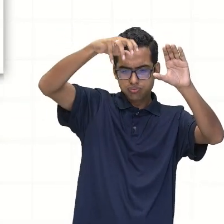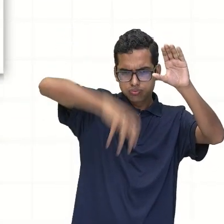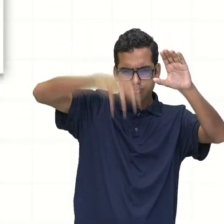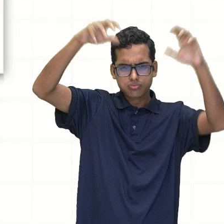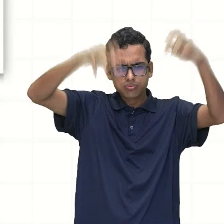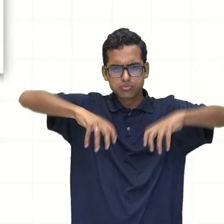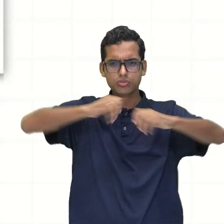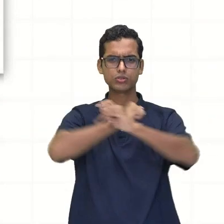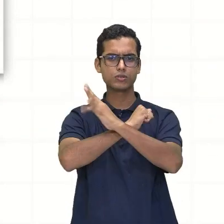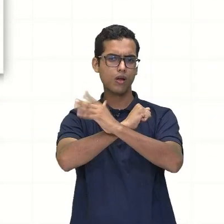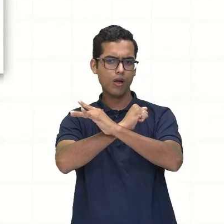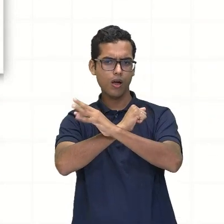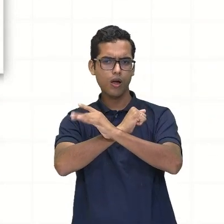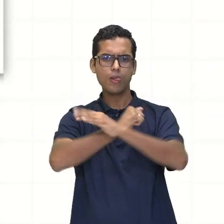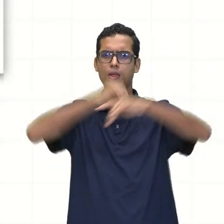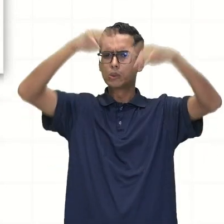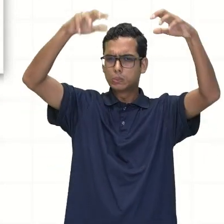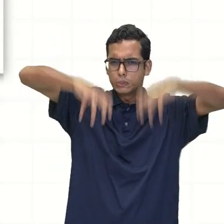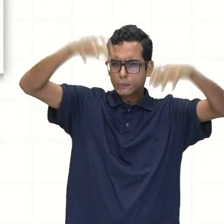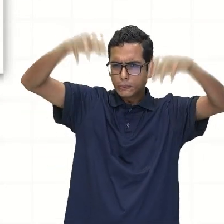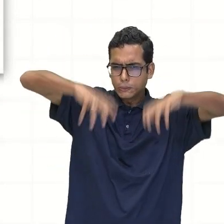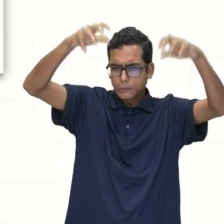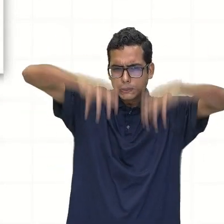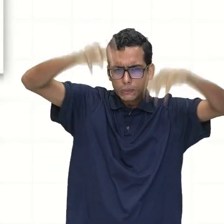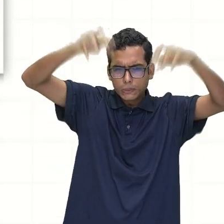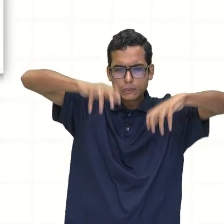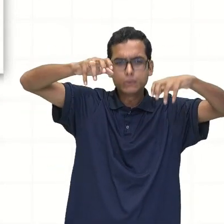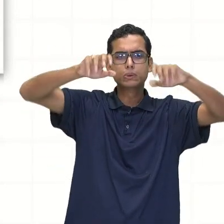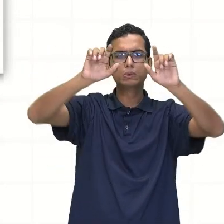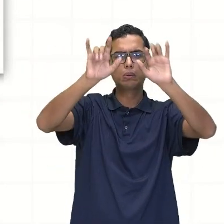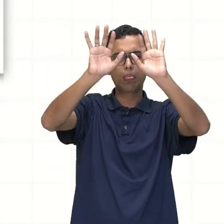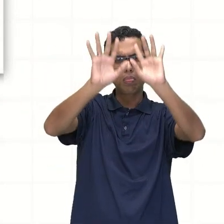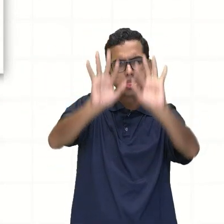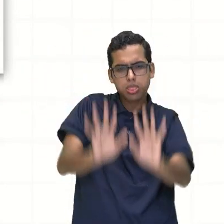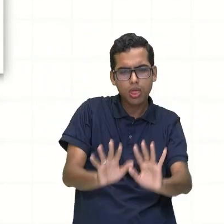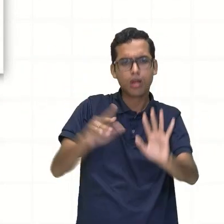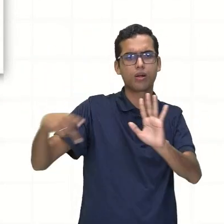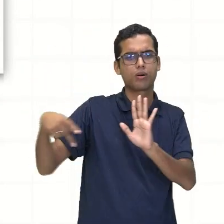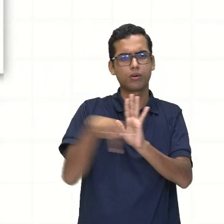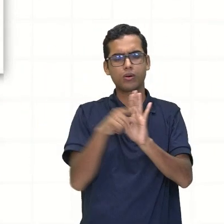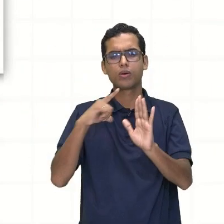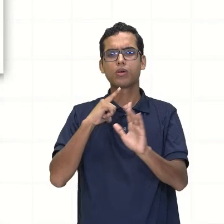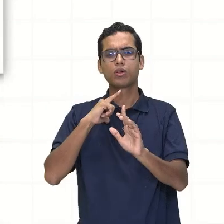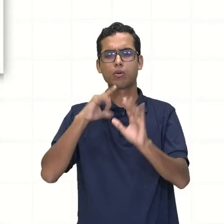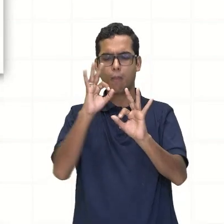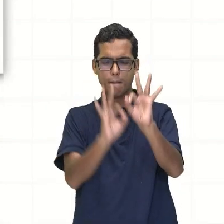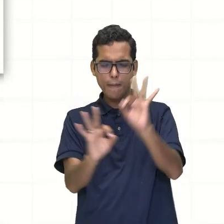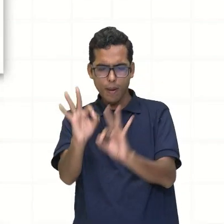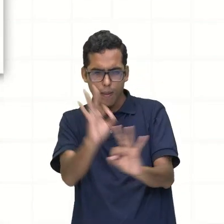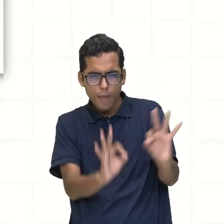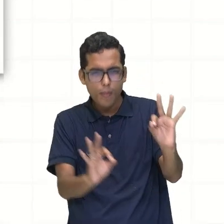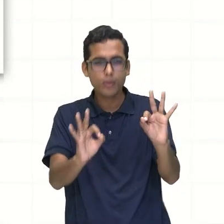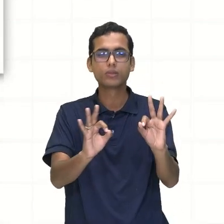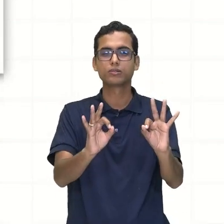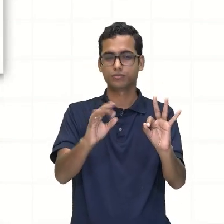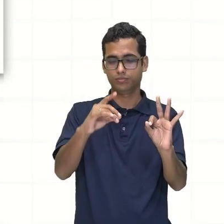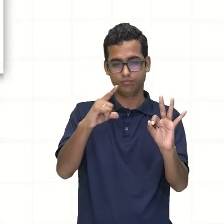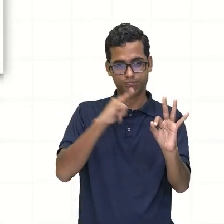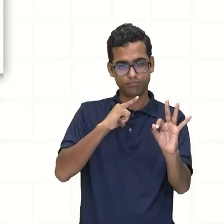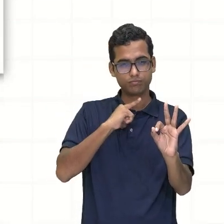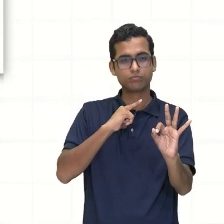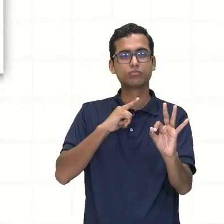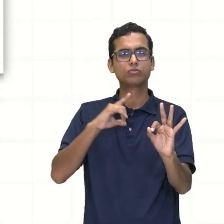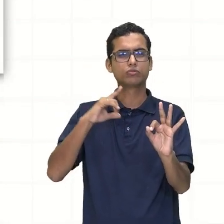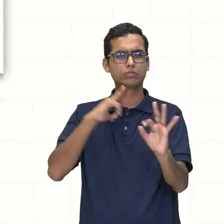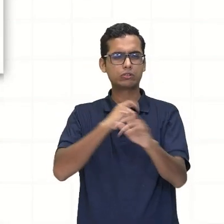seja, aquela chuva, ela vai estar ali com diversas partículas, né? Com relação a